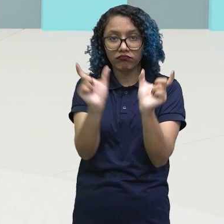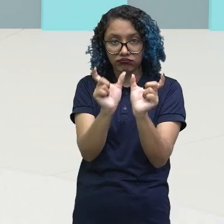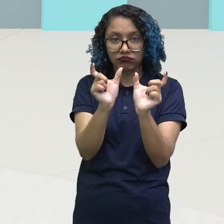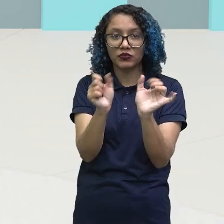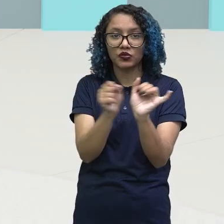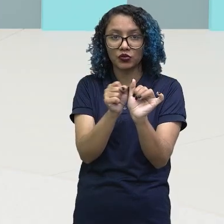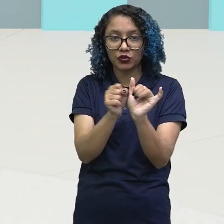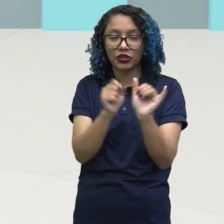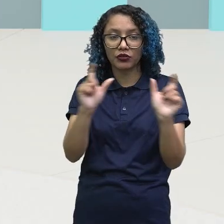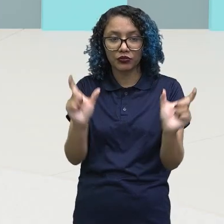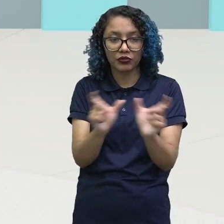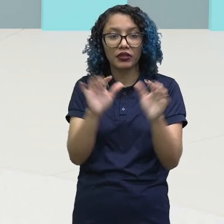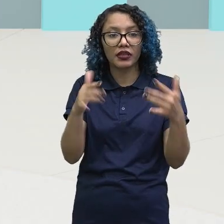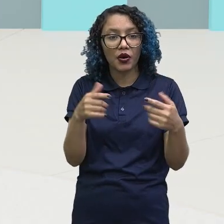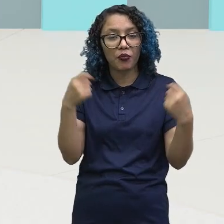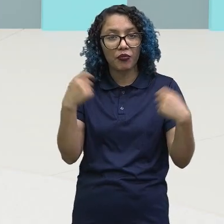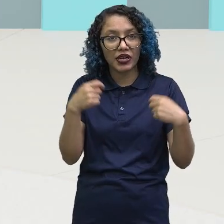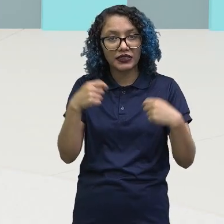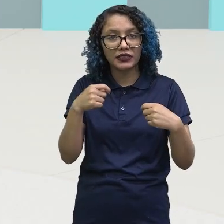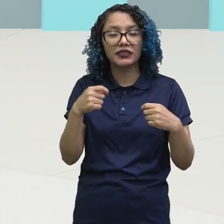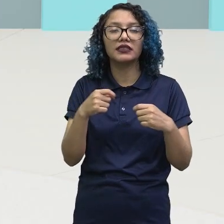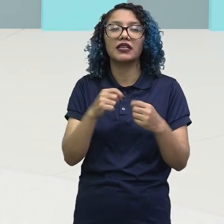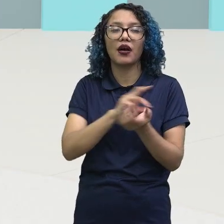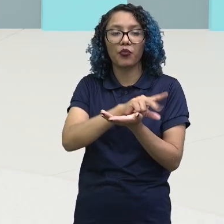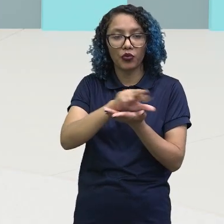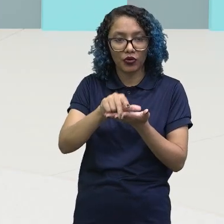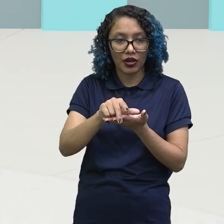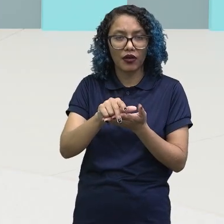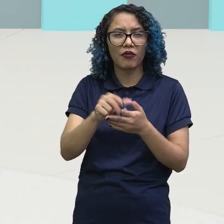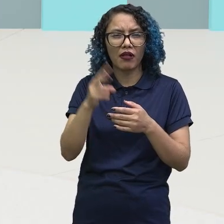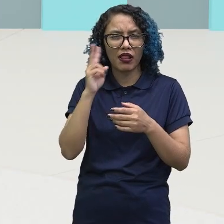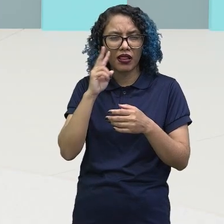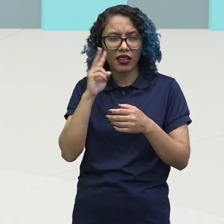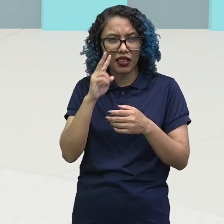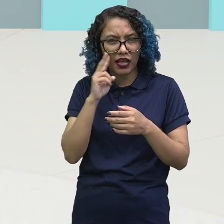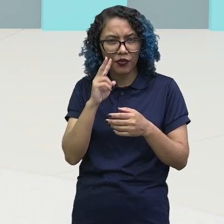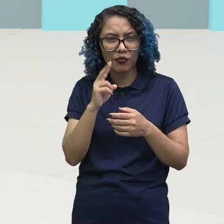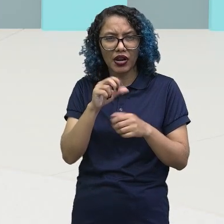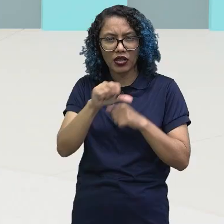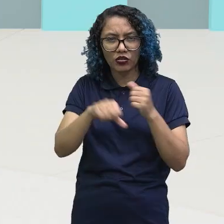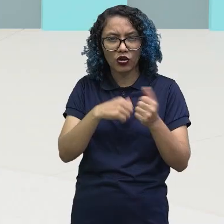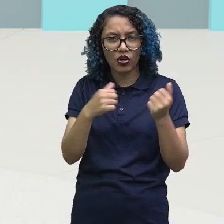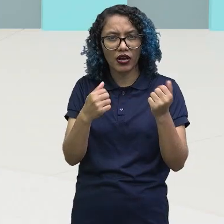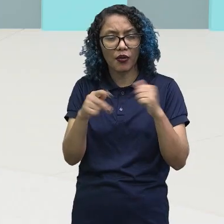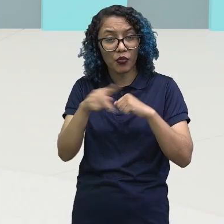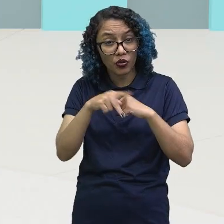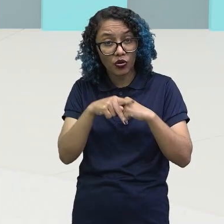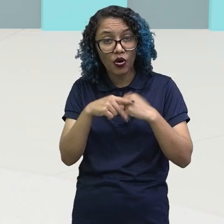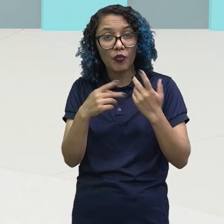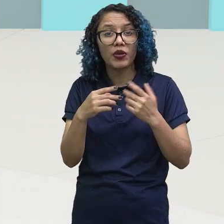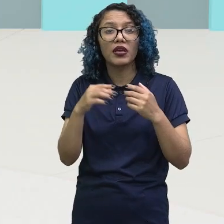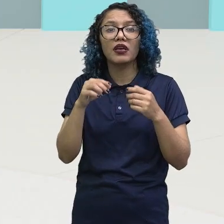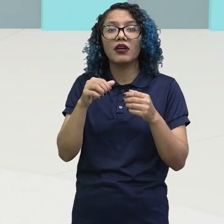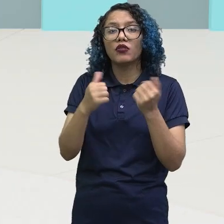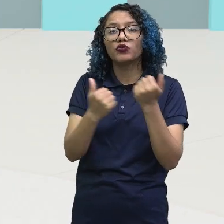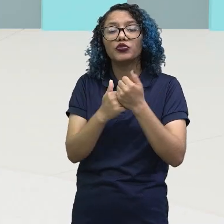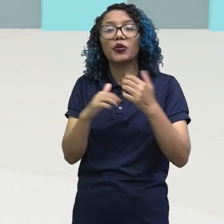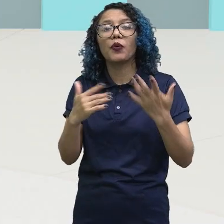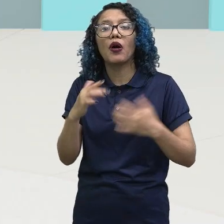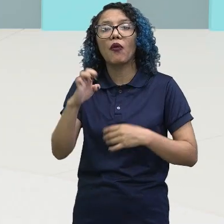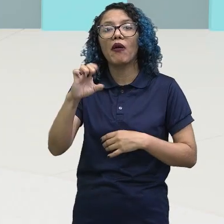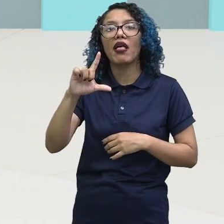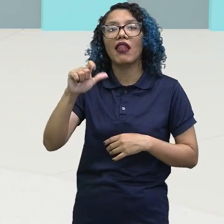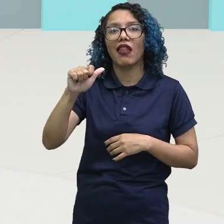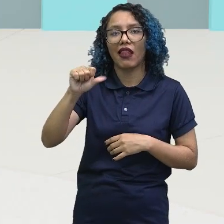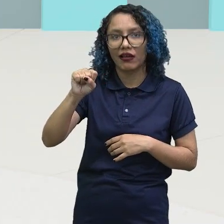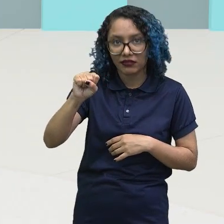plural. Elas, lembram lá da troca do pronome? Elas prepararam uma caldeirada. Certo? Então, nós temos